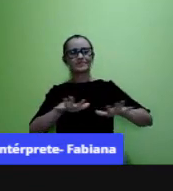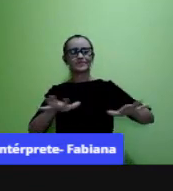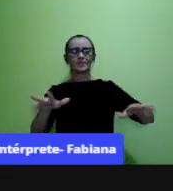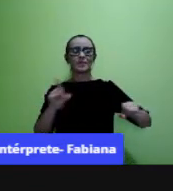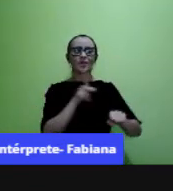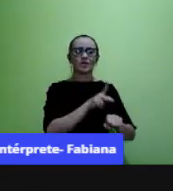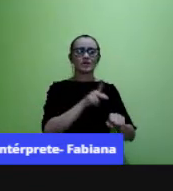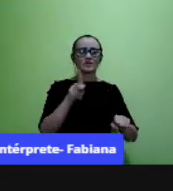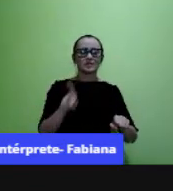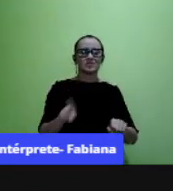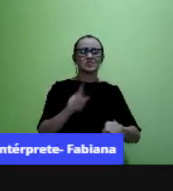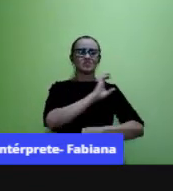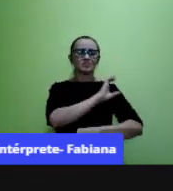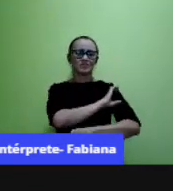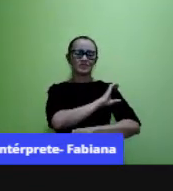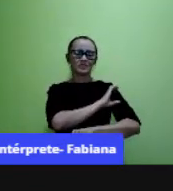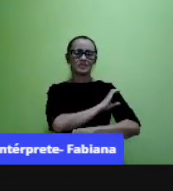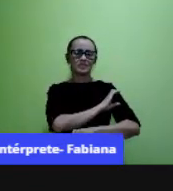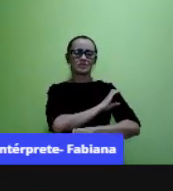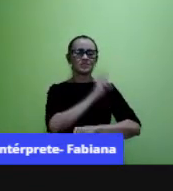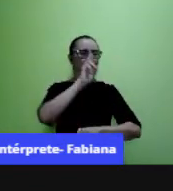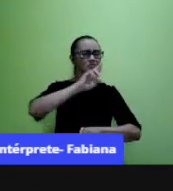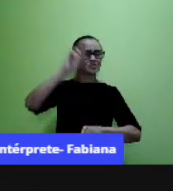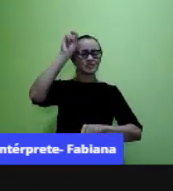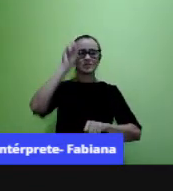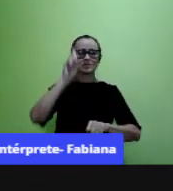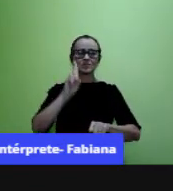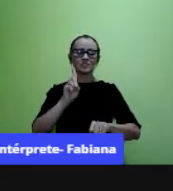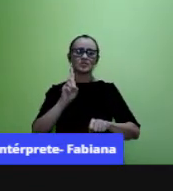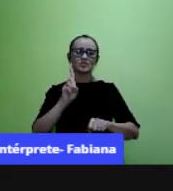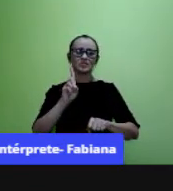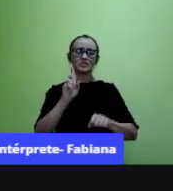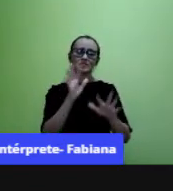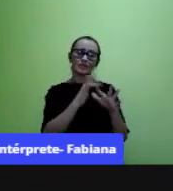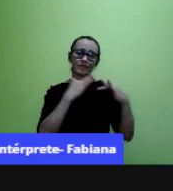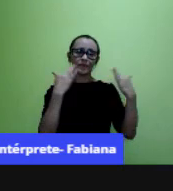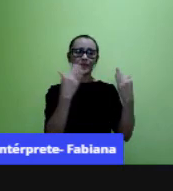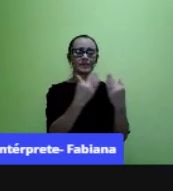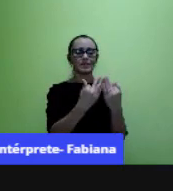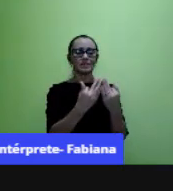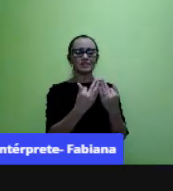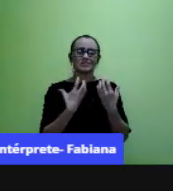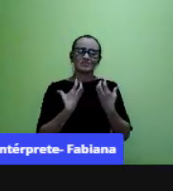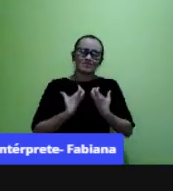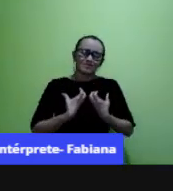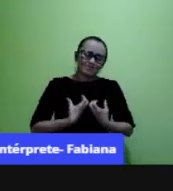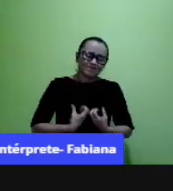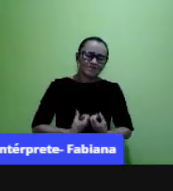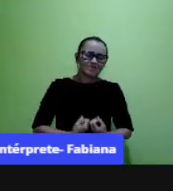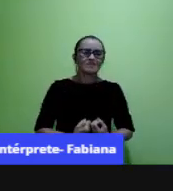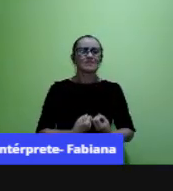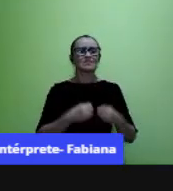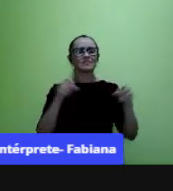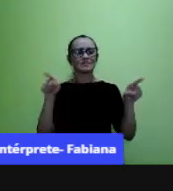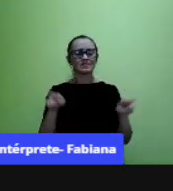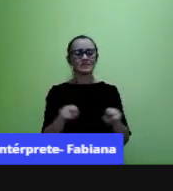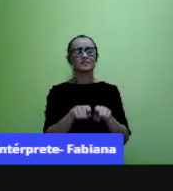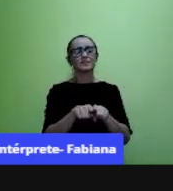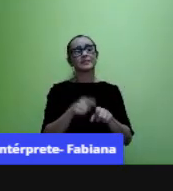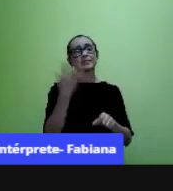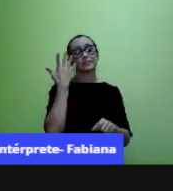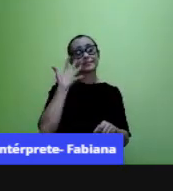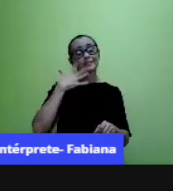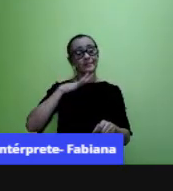os coordenadores estão cansados, os diretores estão cansados, os pais estão cansados, as crianças estão cansadas.